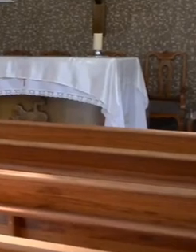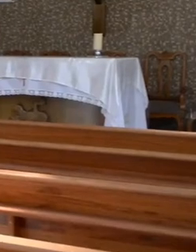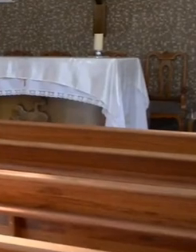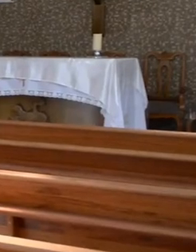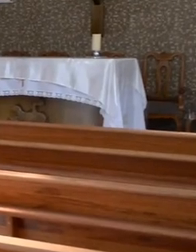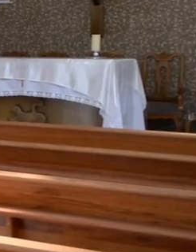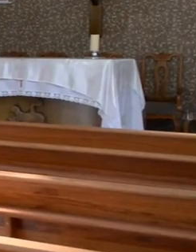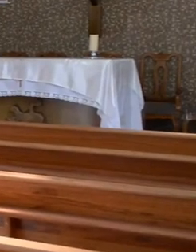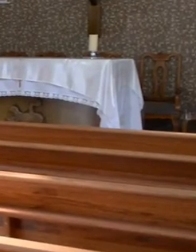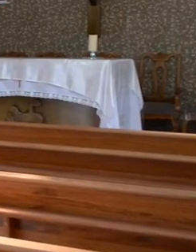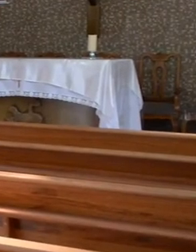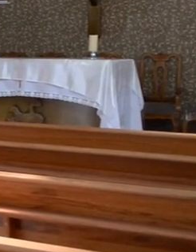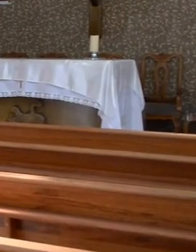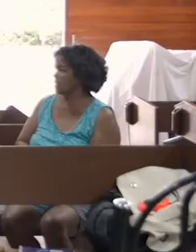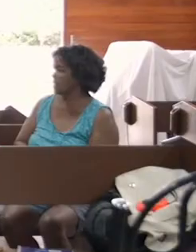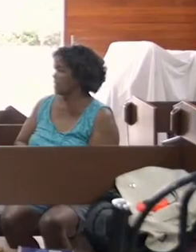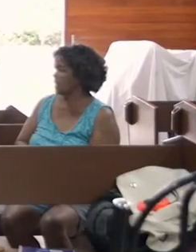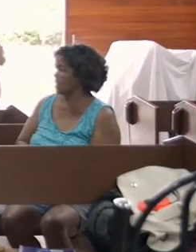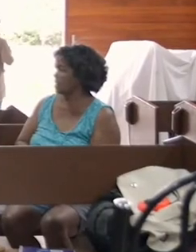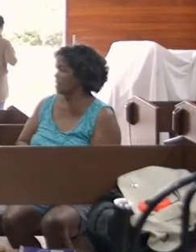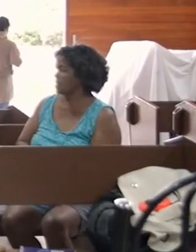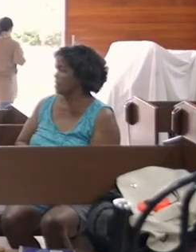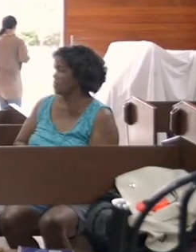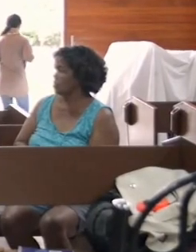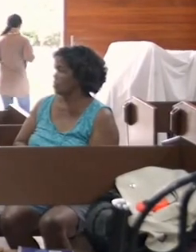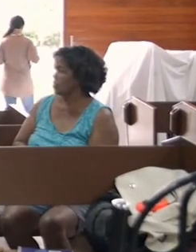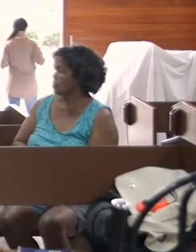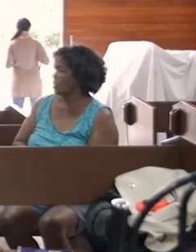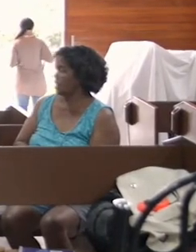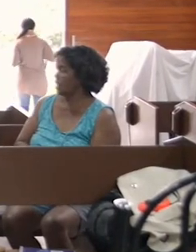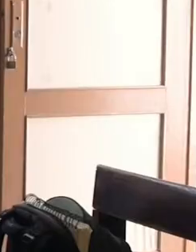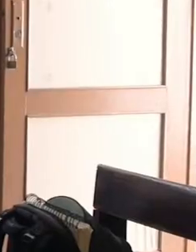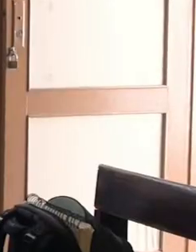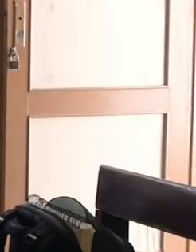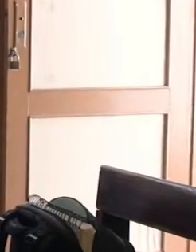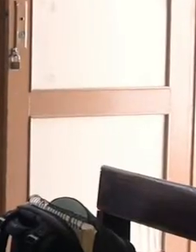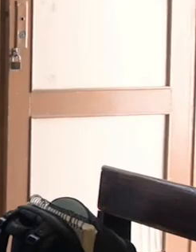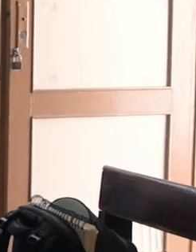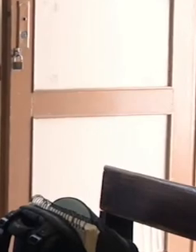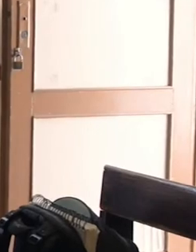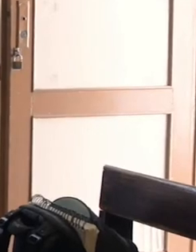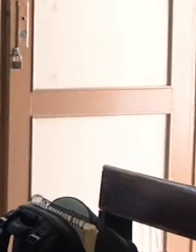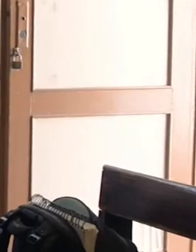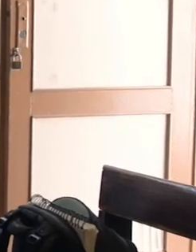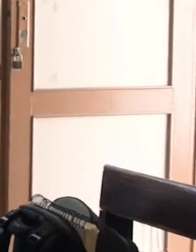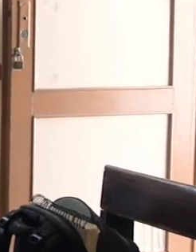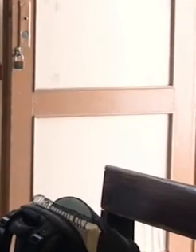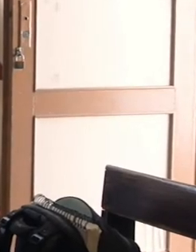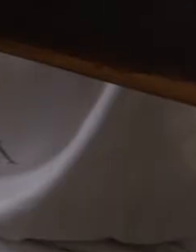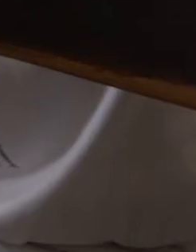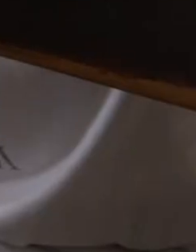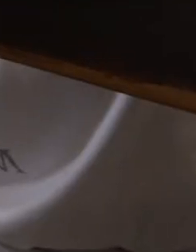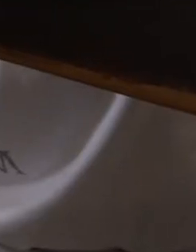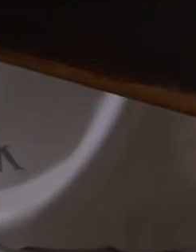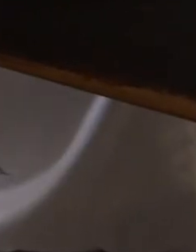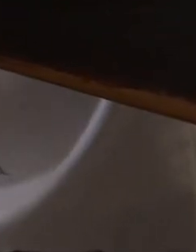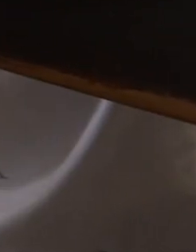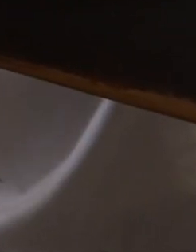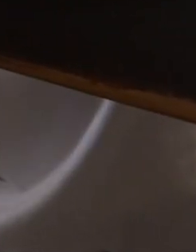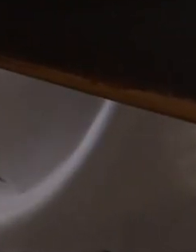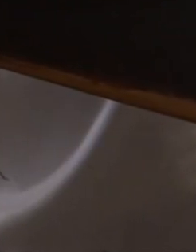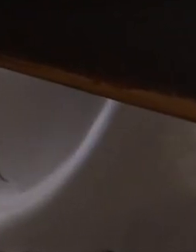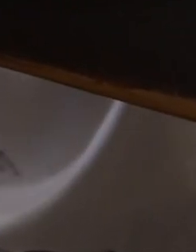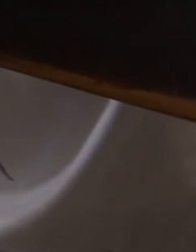Aí, a partir dessa primeira seleção, o segundo momento já foi tanto levar o próprio Bandeira e os alunos a